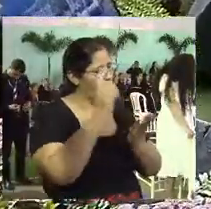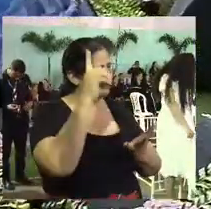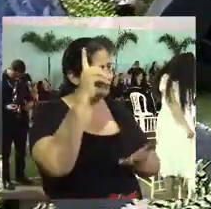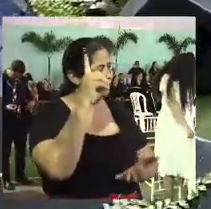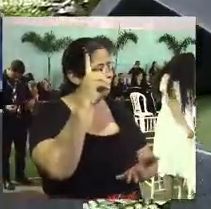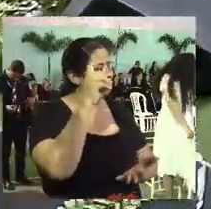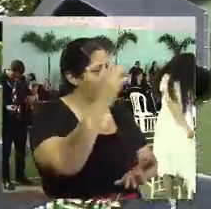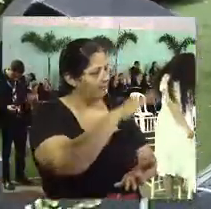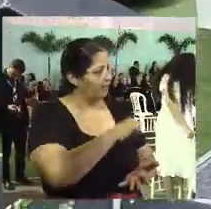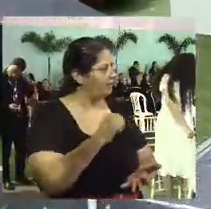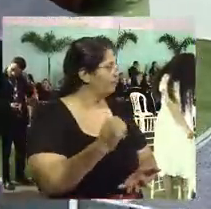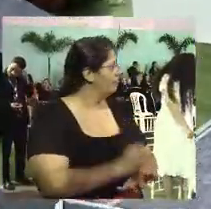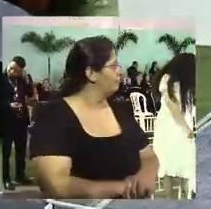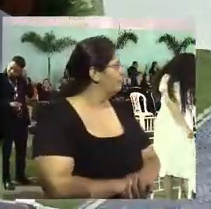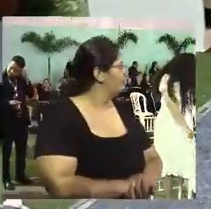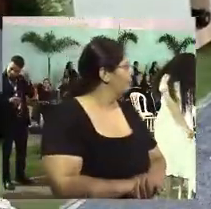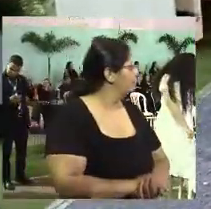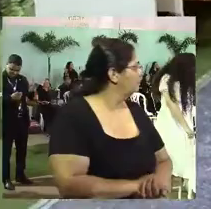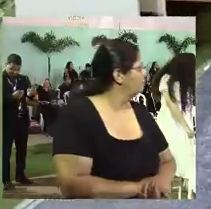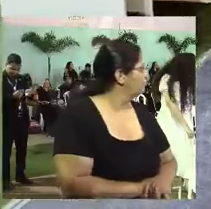imaginar que ele vai enterrar